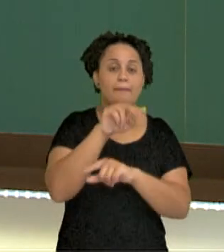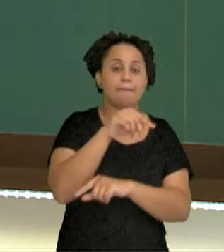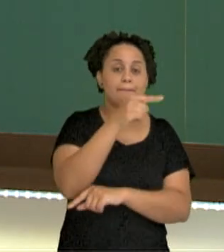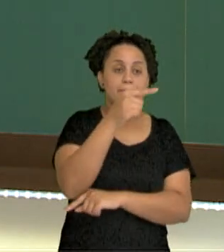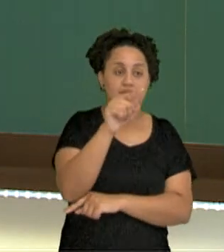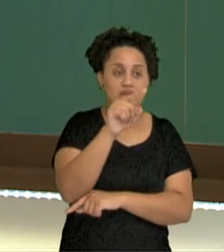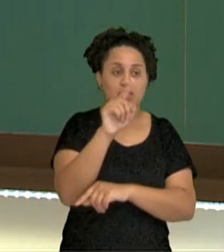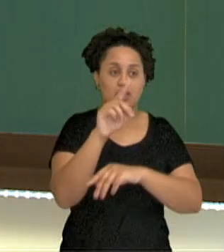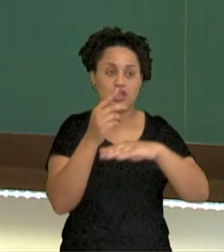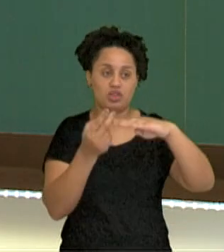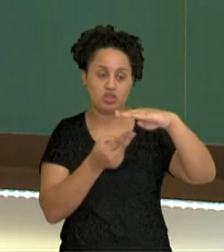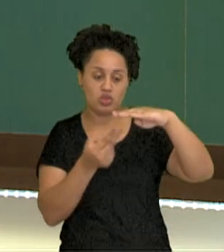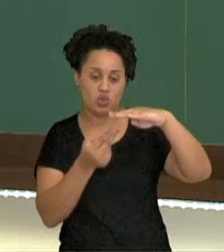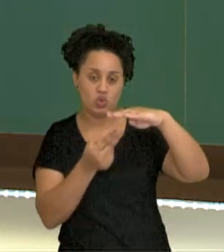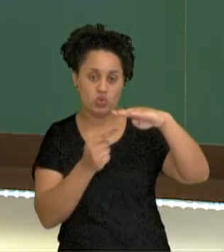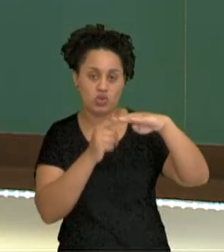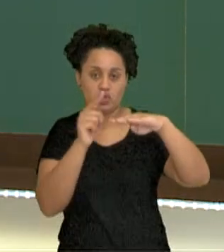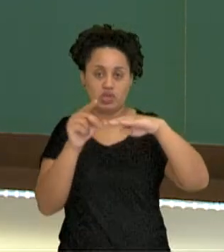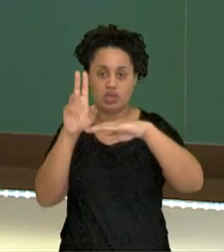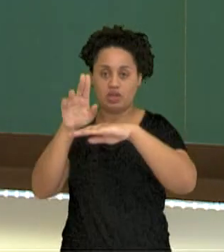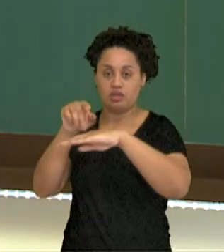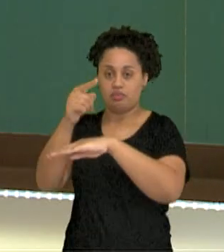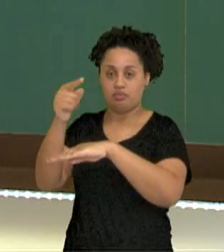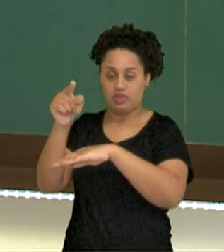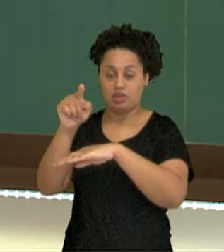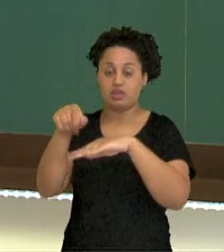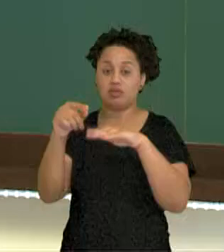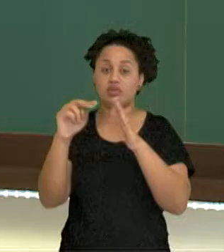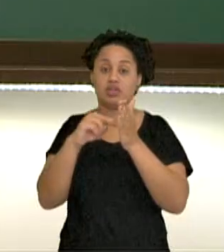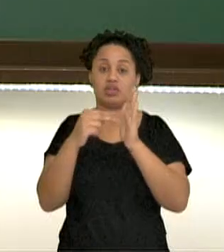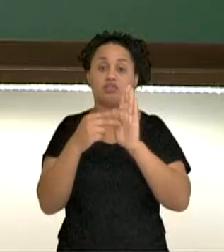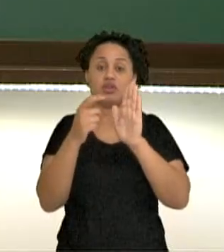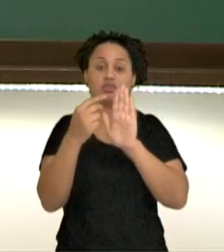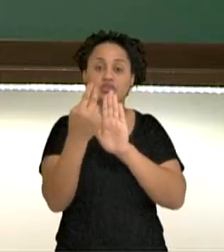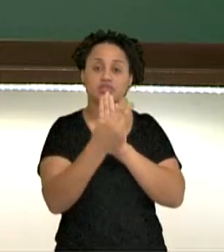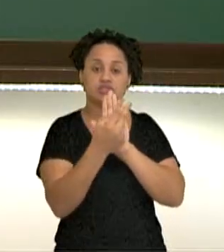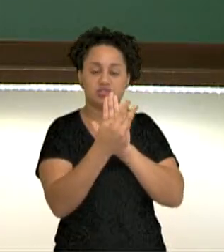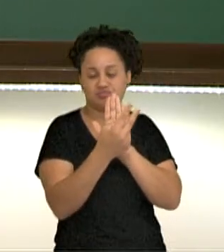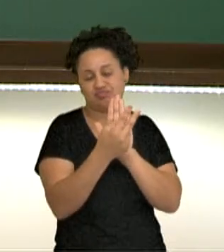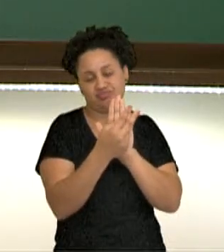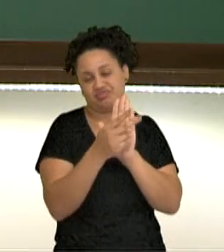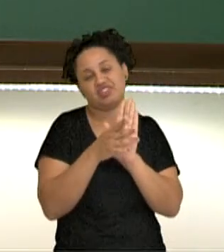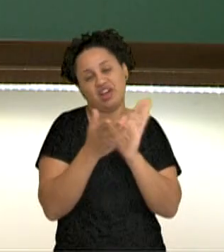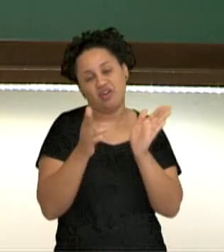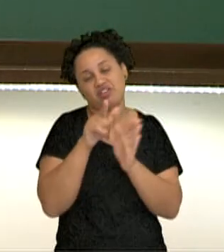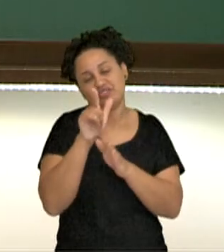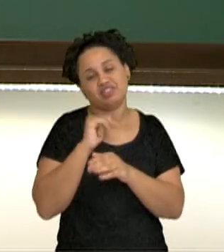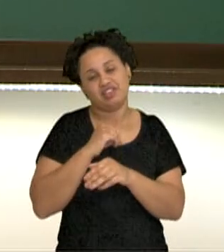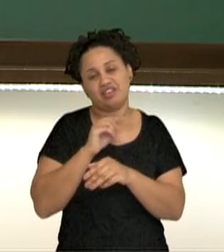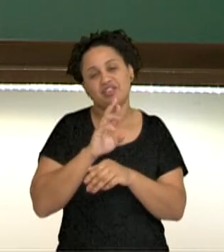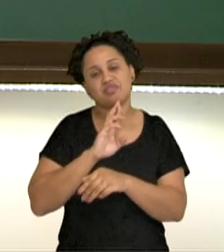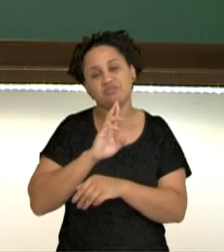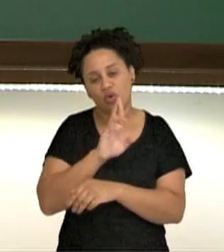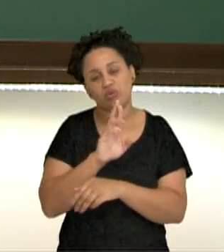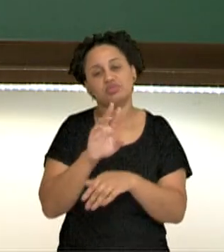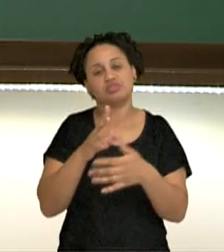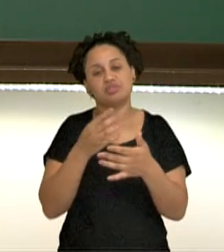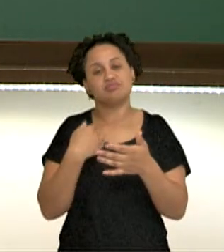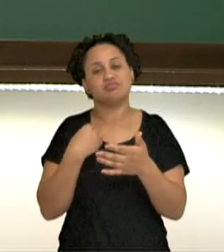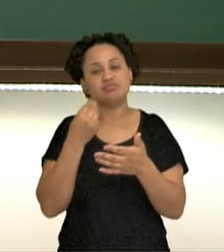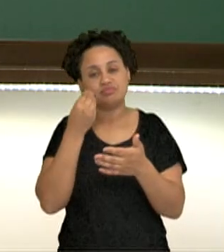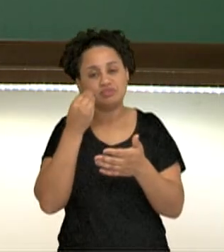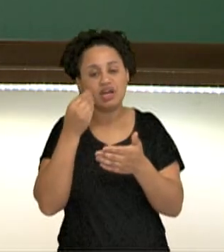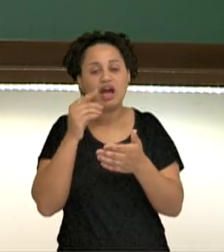2 e π. Quer dizer que esse ângulo pertence ao segundo quadrante. Eu não vou falar mais nada, senão eu vou acabar resolvendo a questão aqui. Então, façam